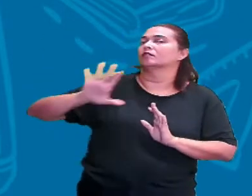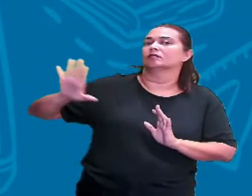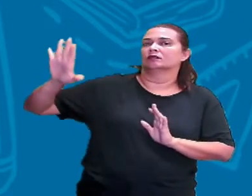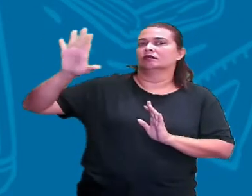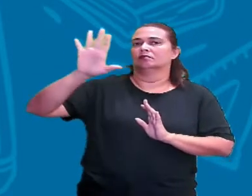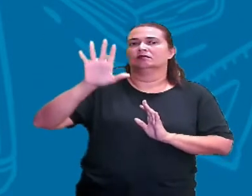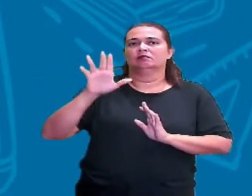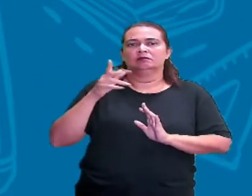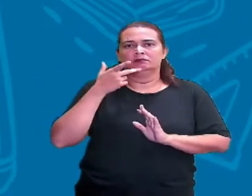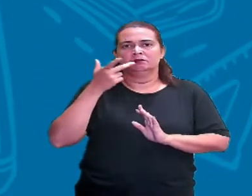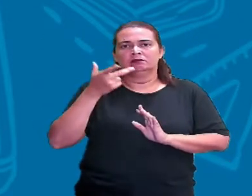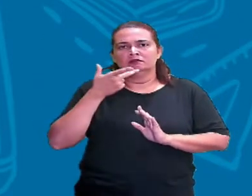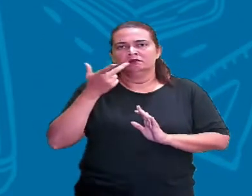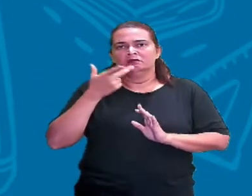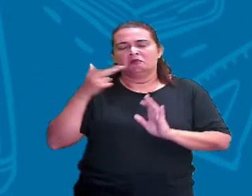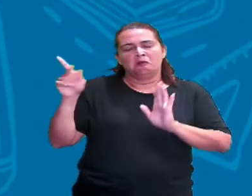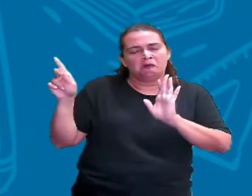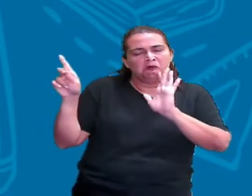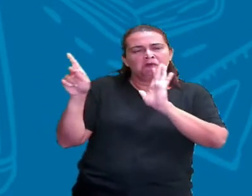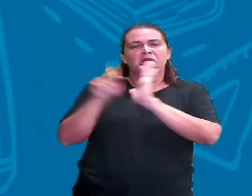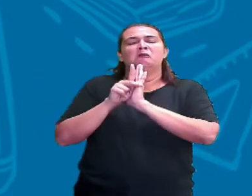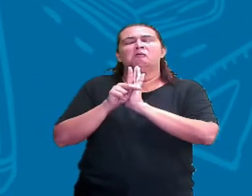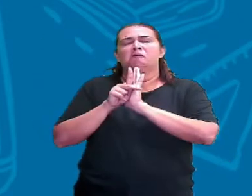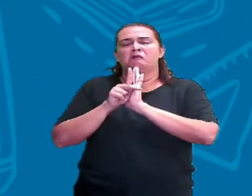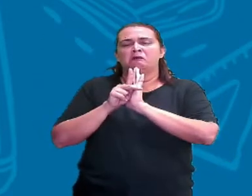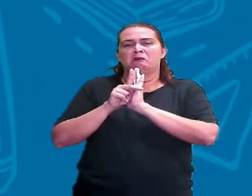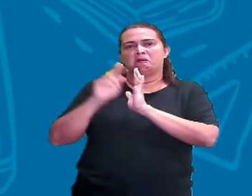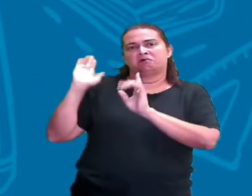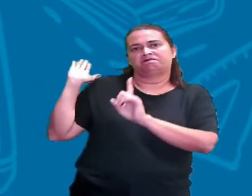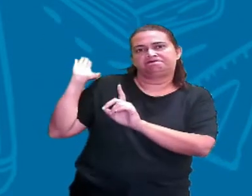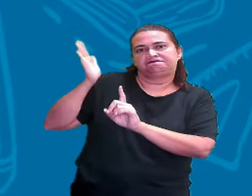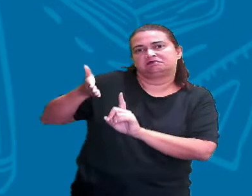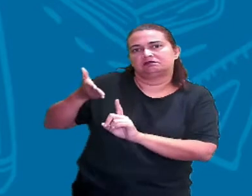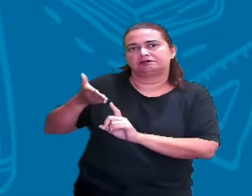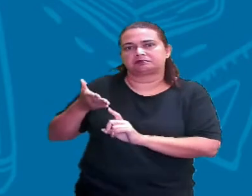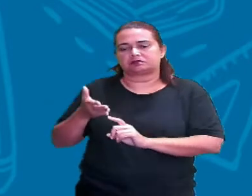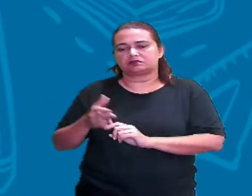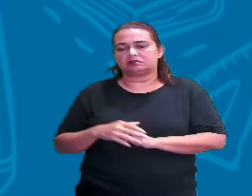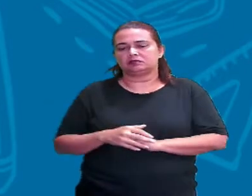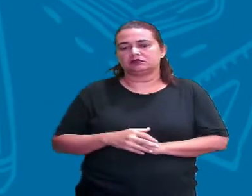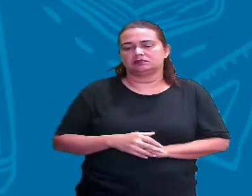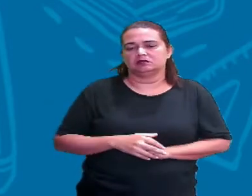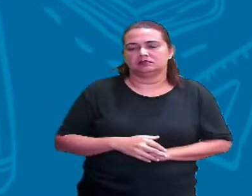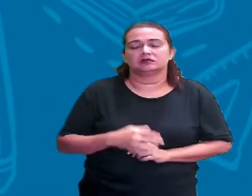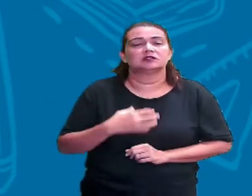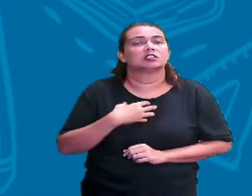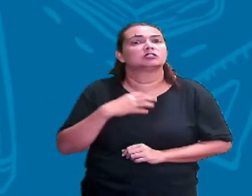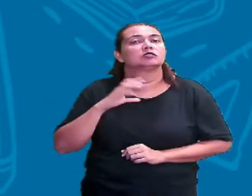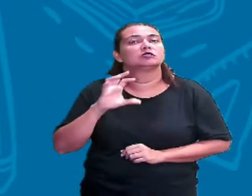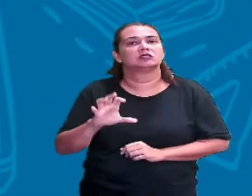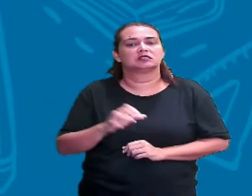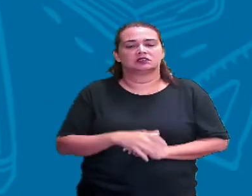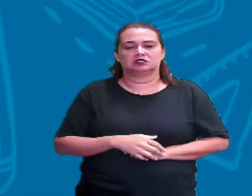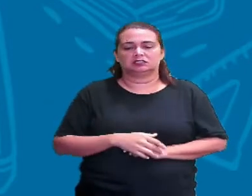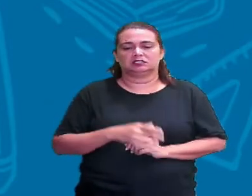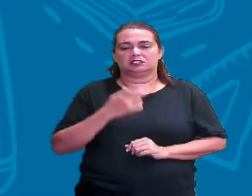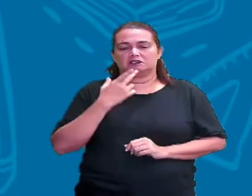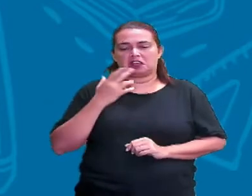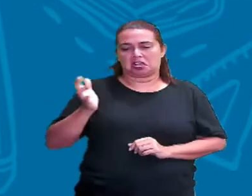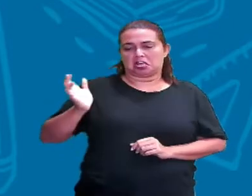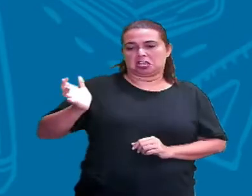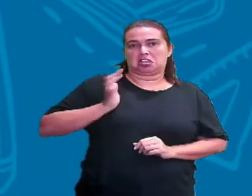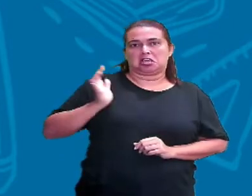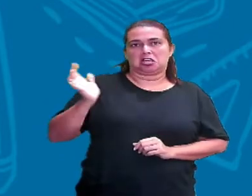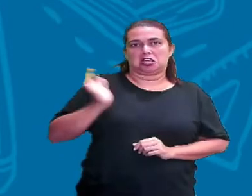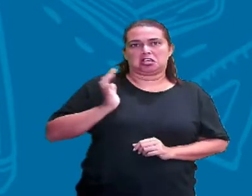bem específica, né, bem própria do nordestino. Então o nordestino não é rico, né? Ele é estribado, né? O